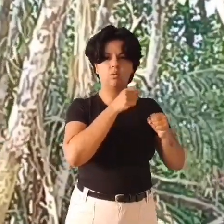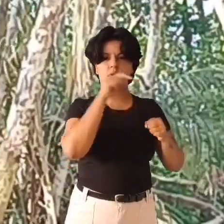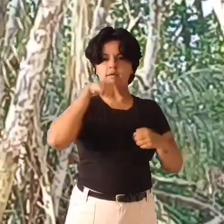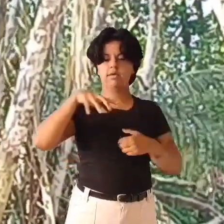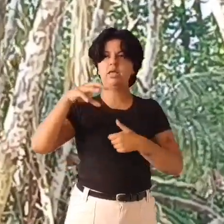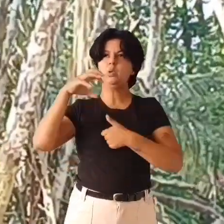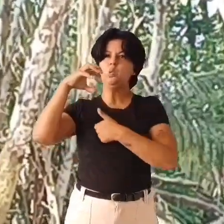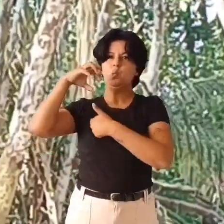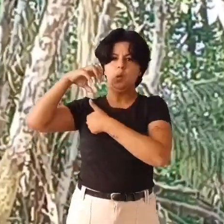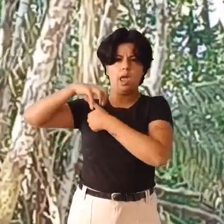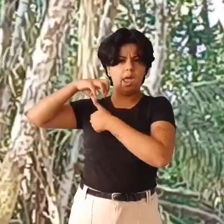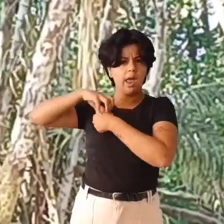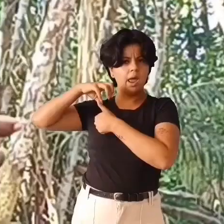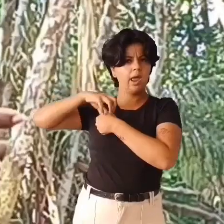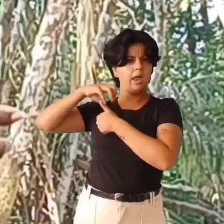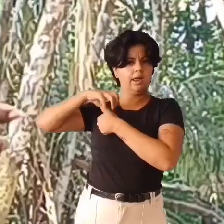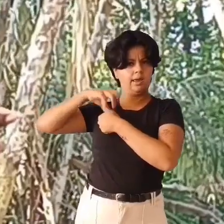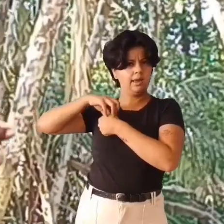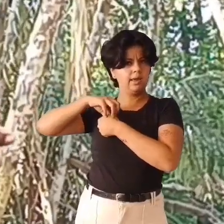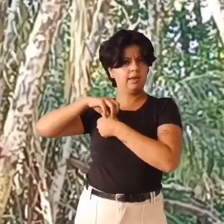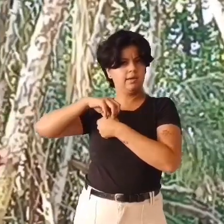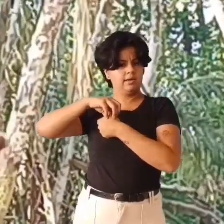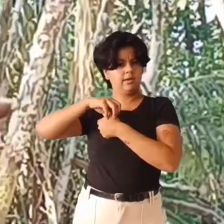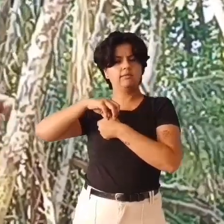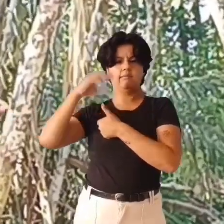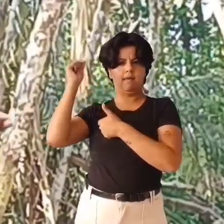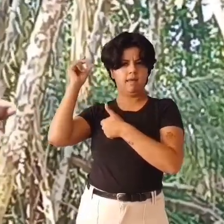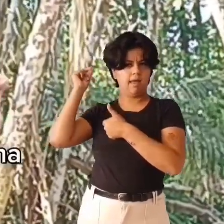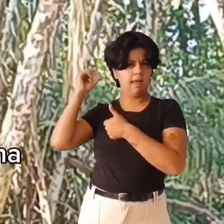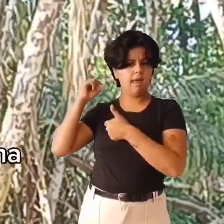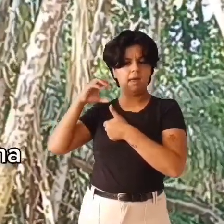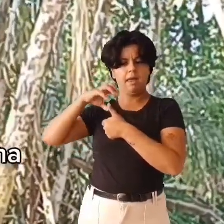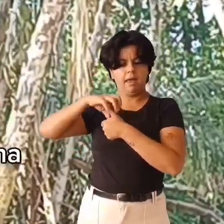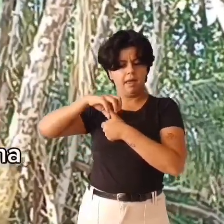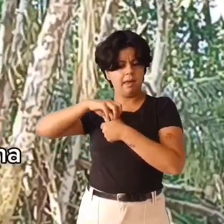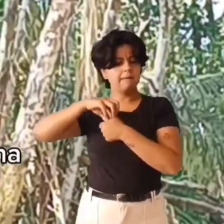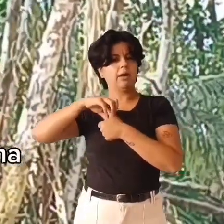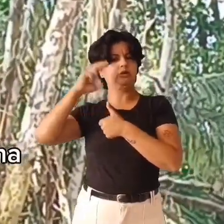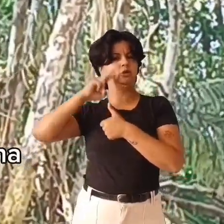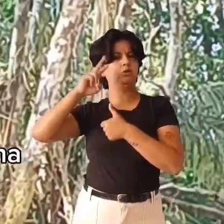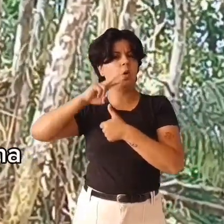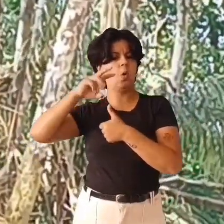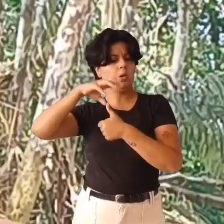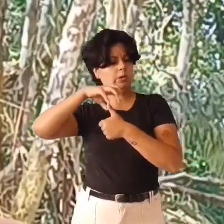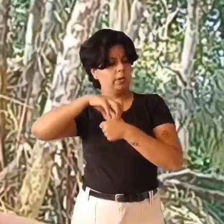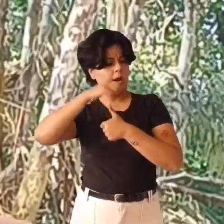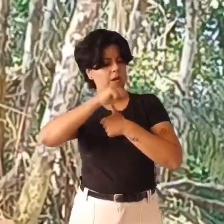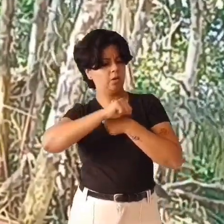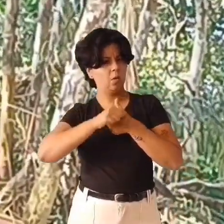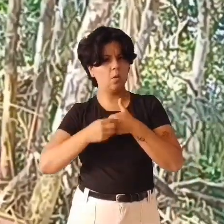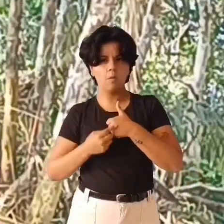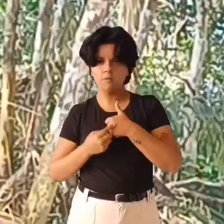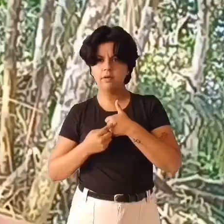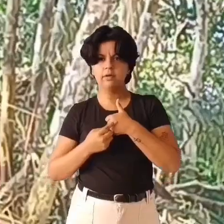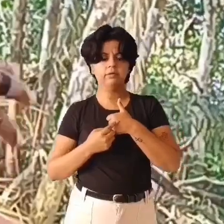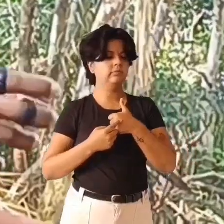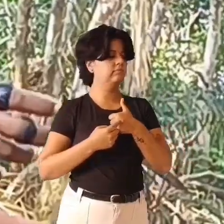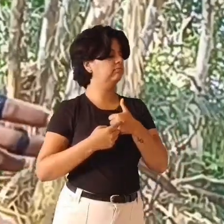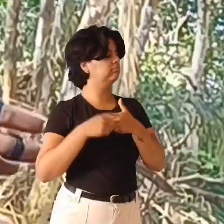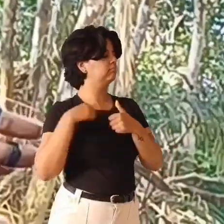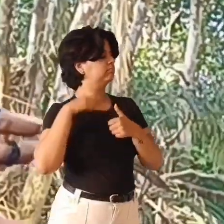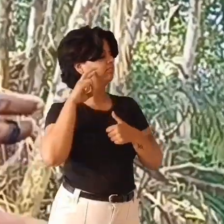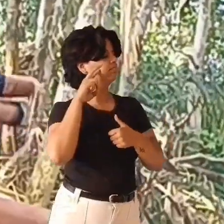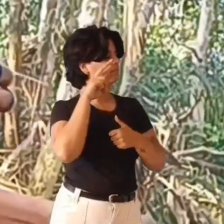do rei, né, e já não interessava, até porque na época para cá estava a expansão pombalina, né, do Marquês de Pombal, que foi que tomou